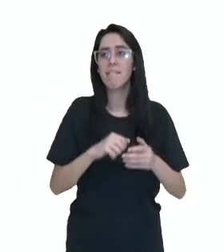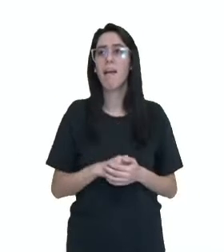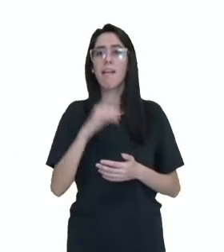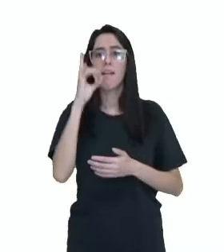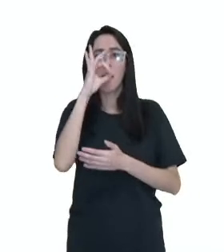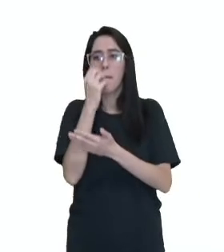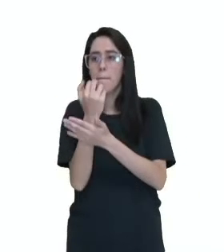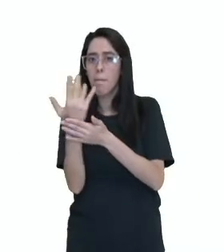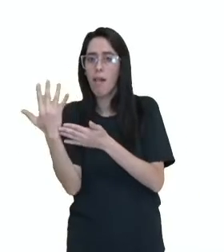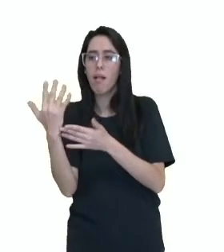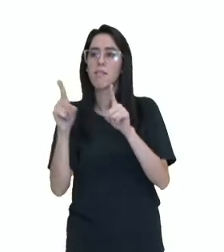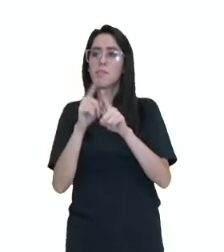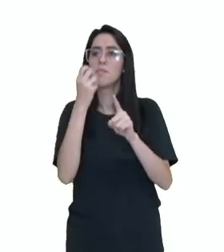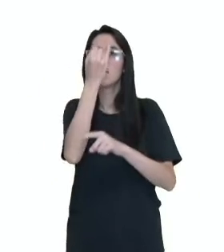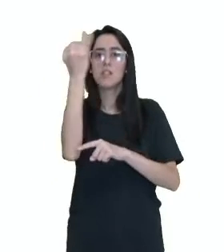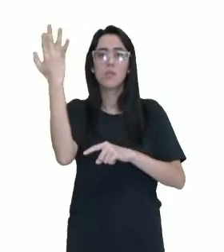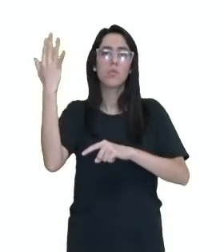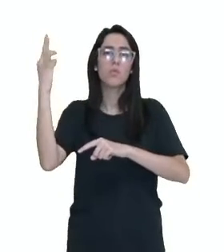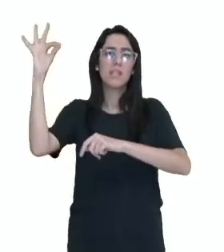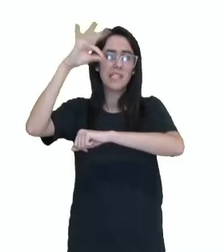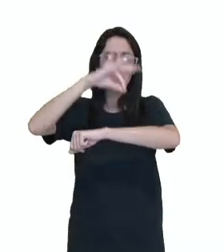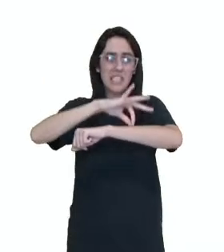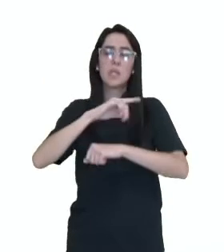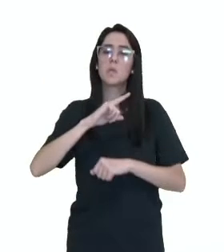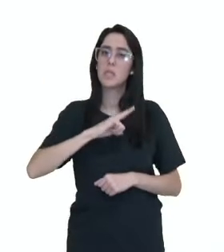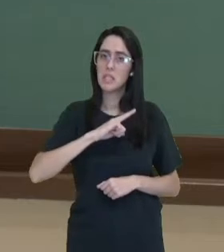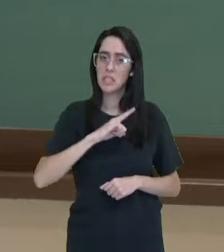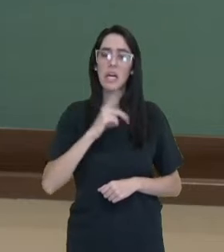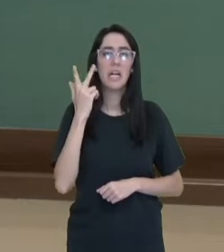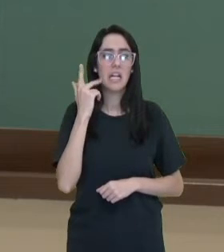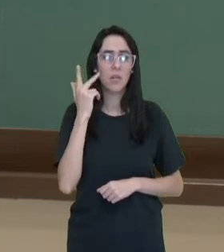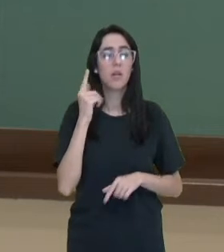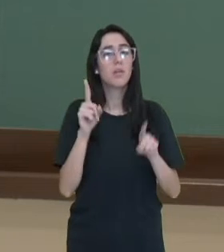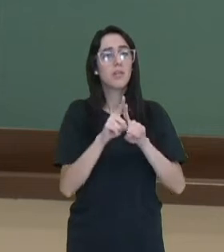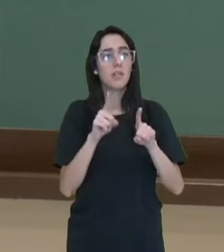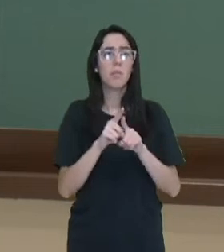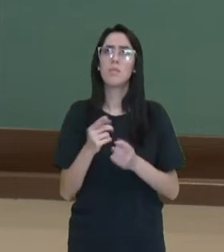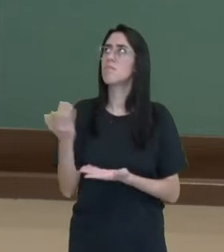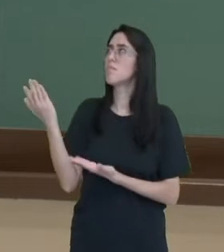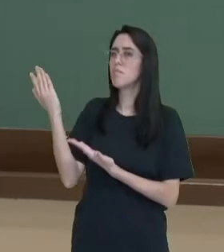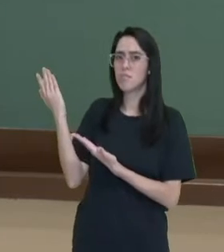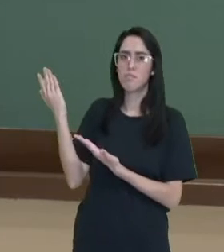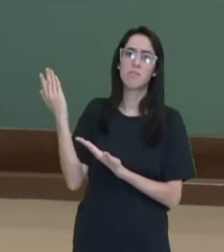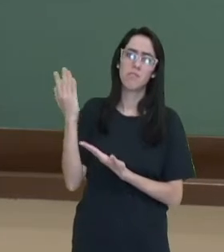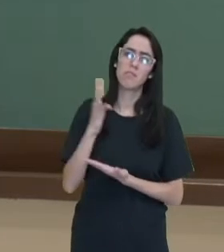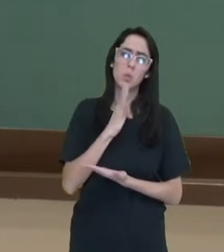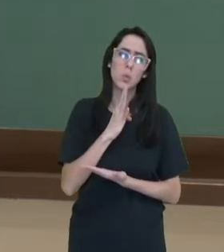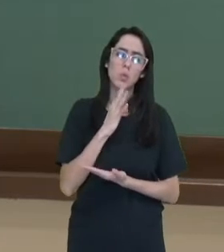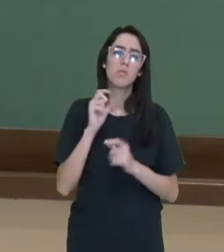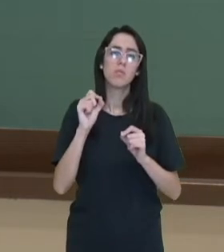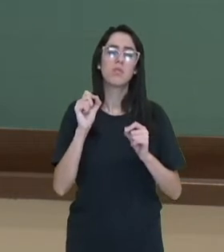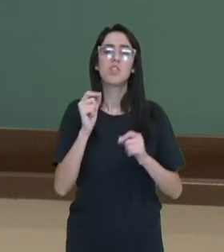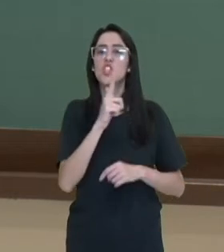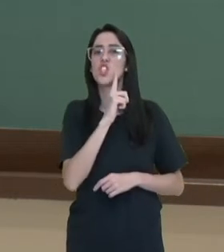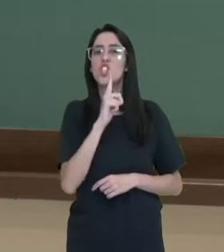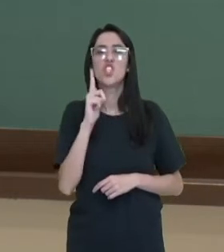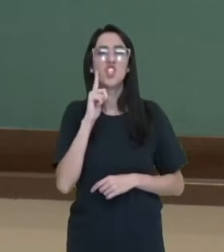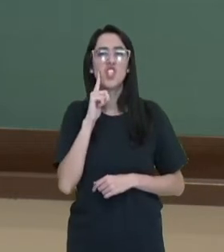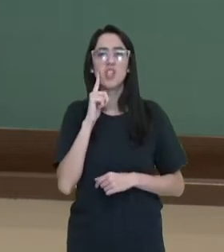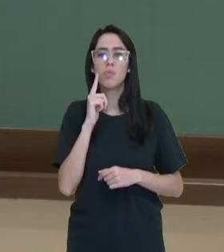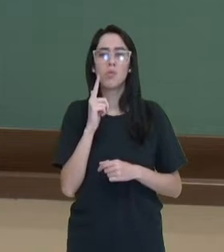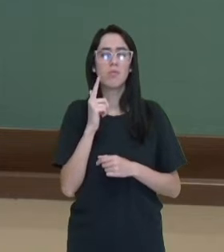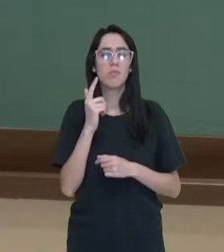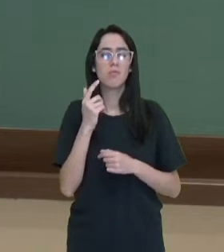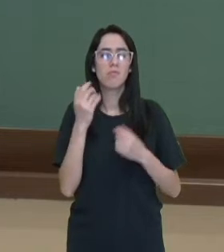plantas, determinados insetos também fazem clonagem natural. E o exemplo clássico, são os gêmeos univitelinos,